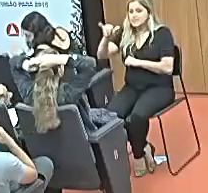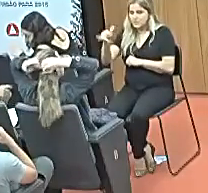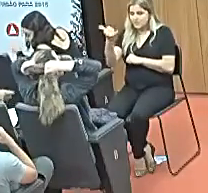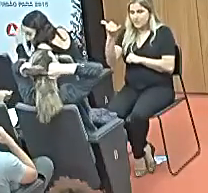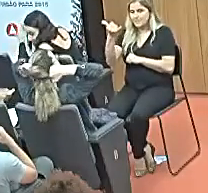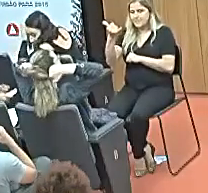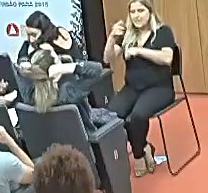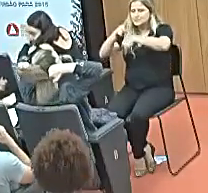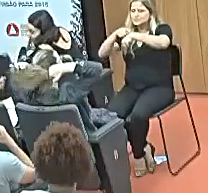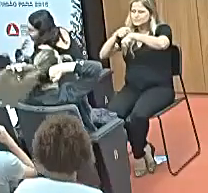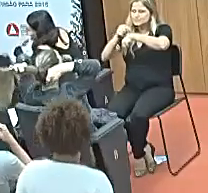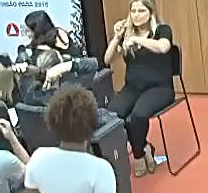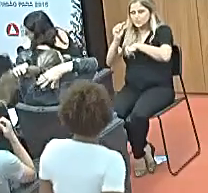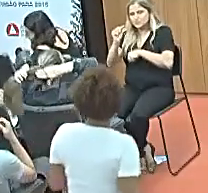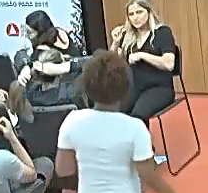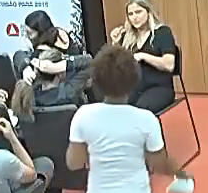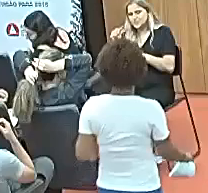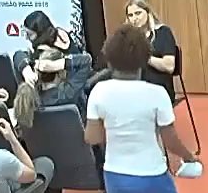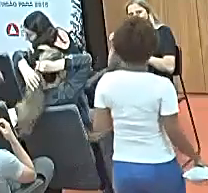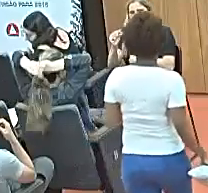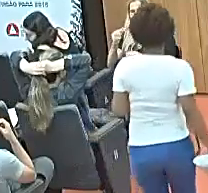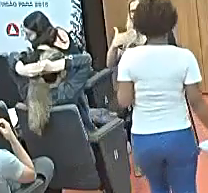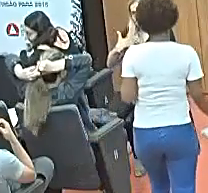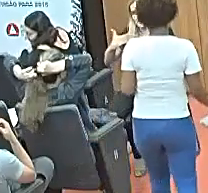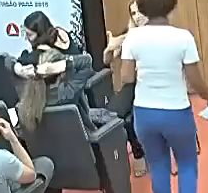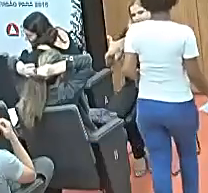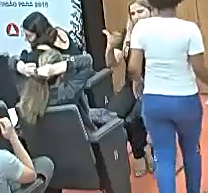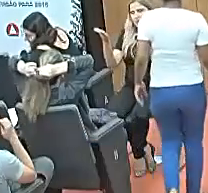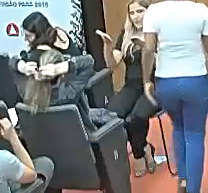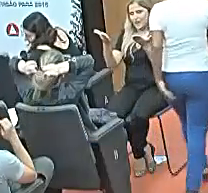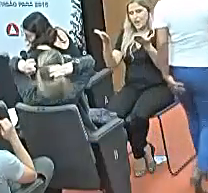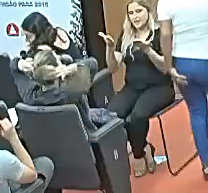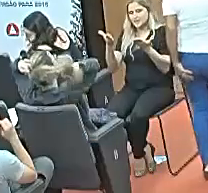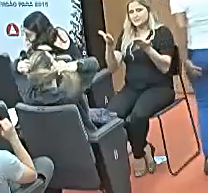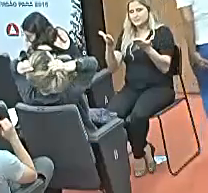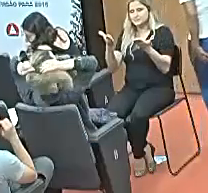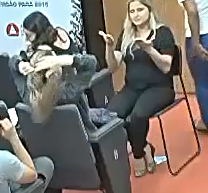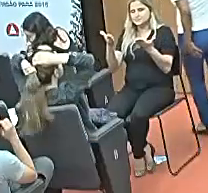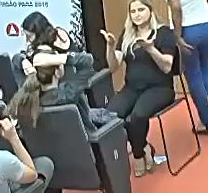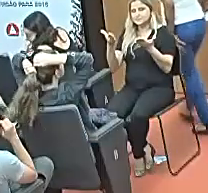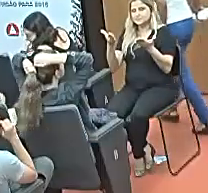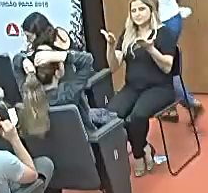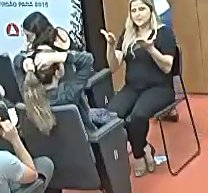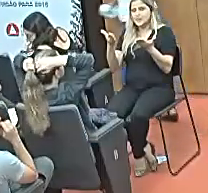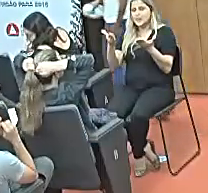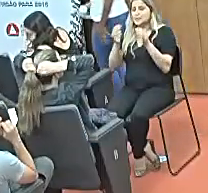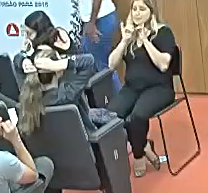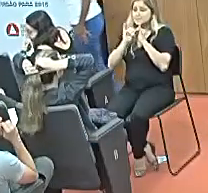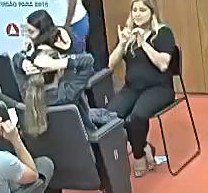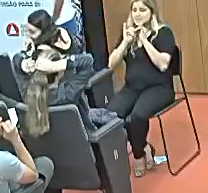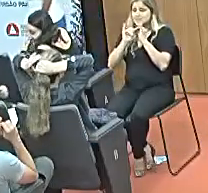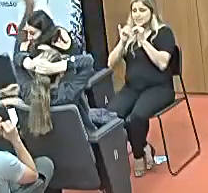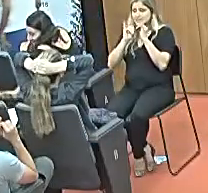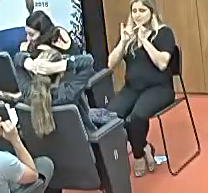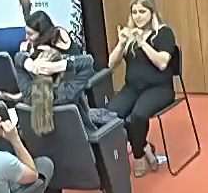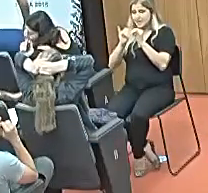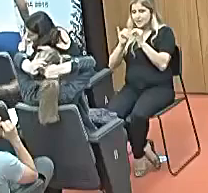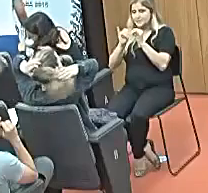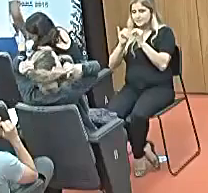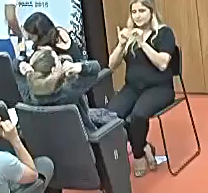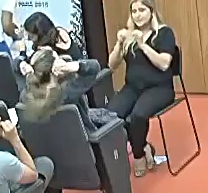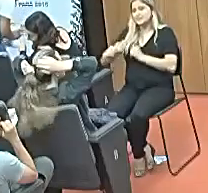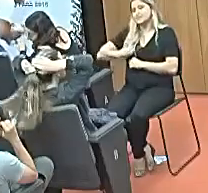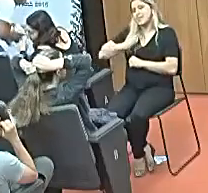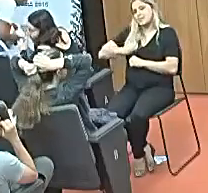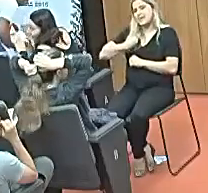os minutinhos que iniciam a dizer que a